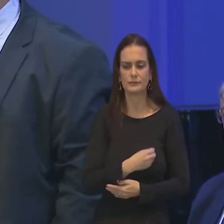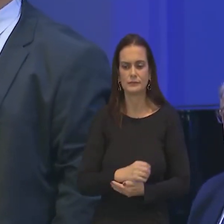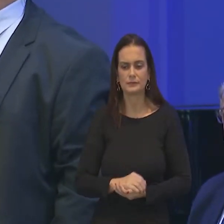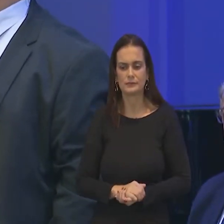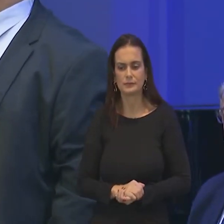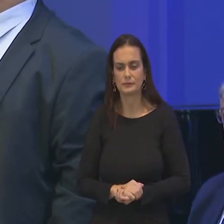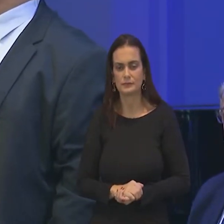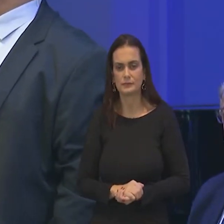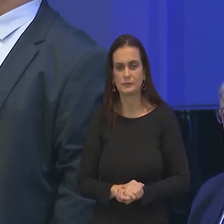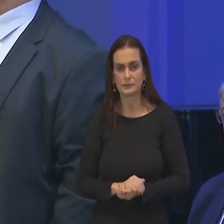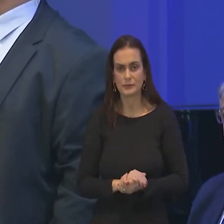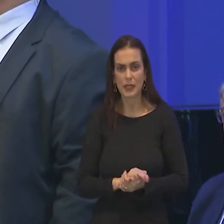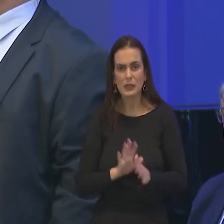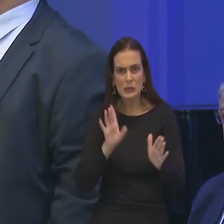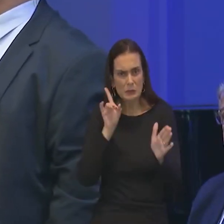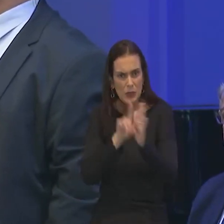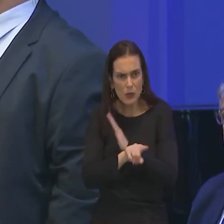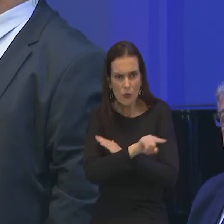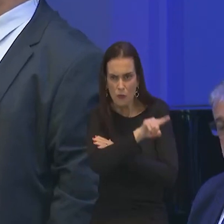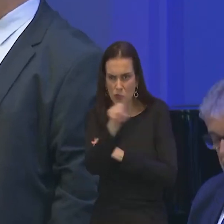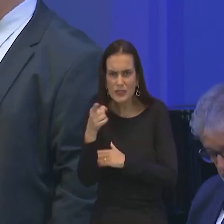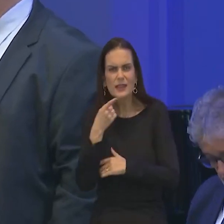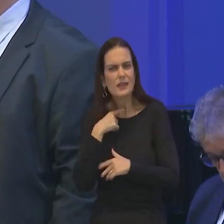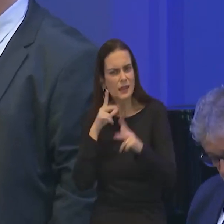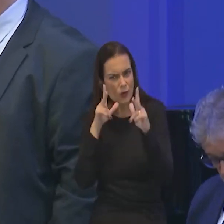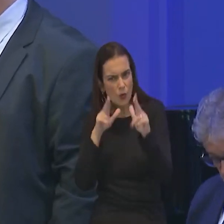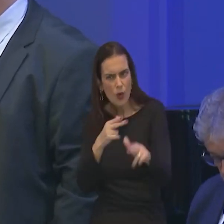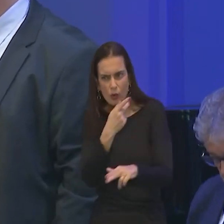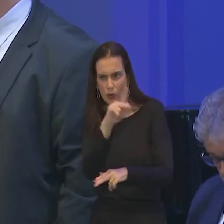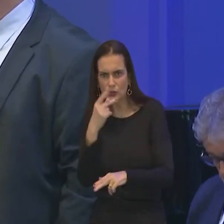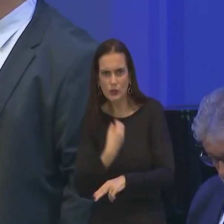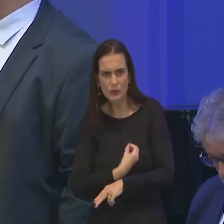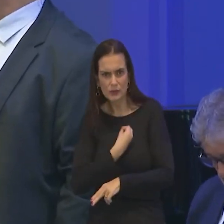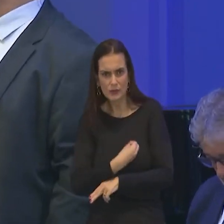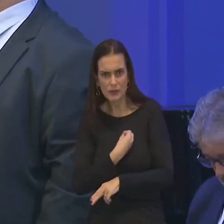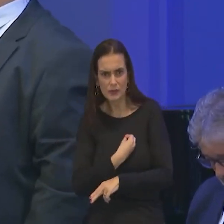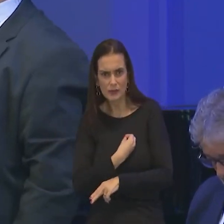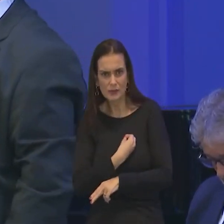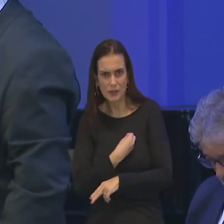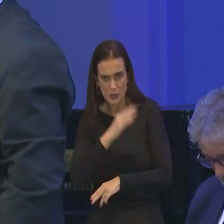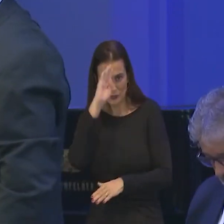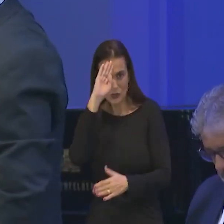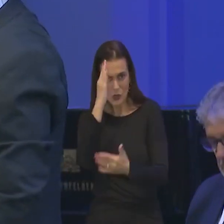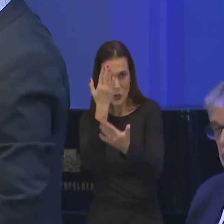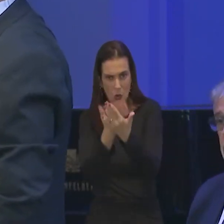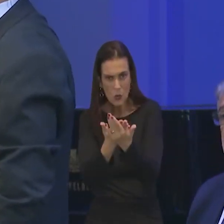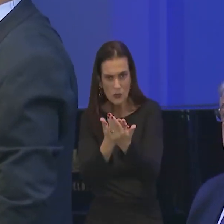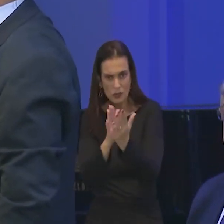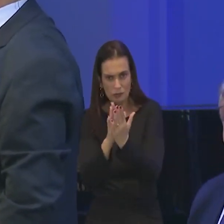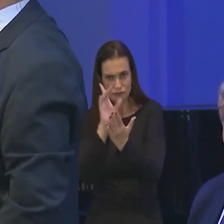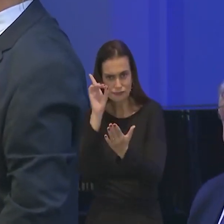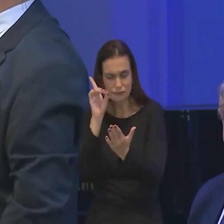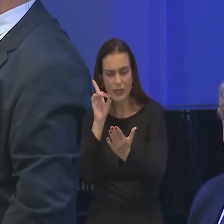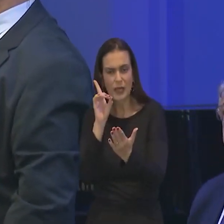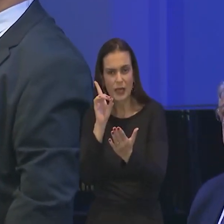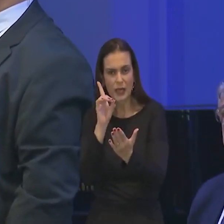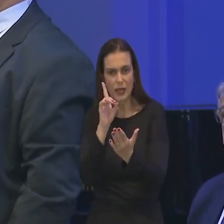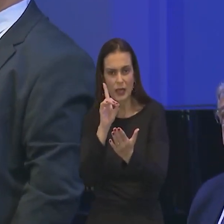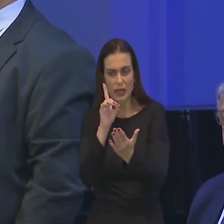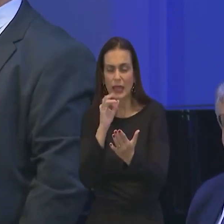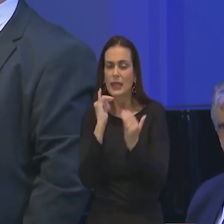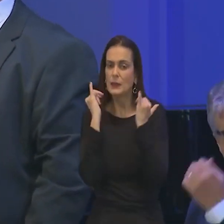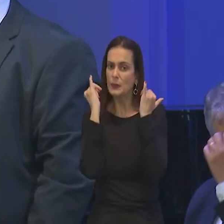Você deseja isso, querido, para a sua vida desta manhã? Você crê nessa palavra? Eu quero dizer para você que eu creio de todo o